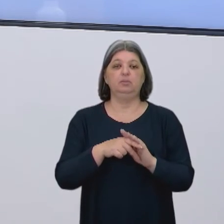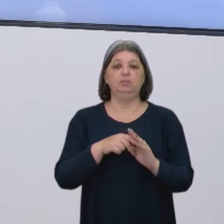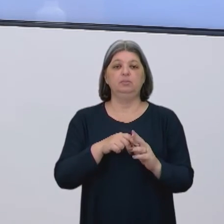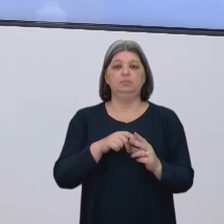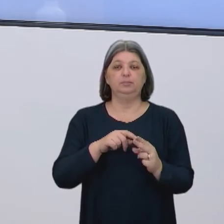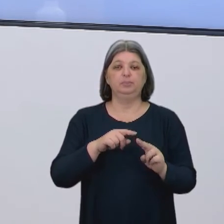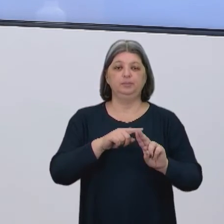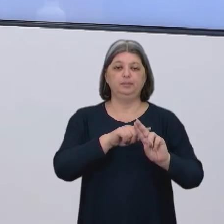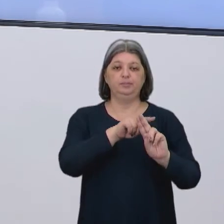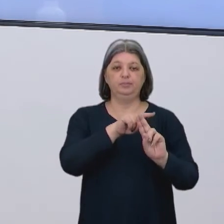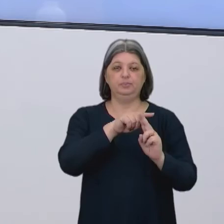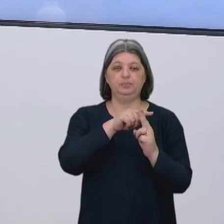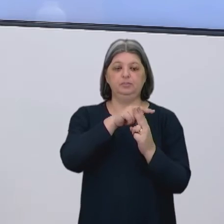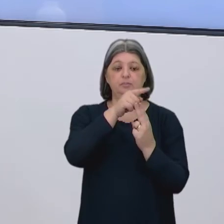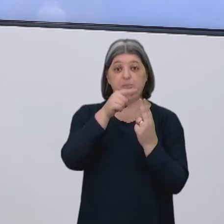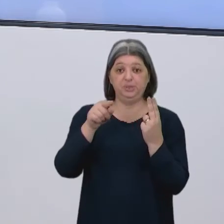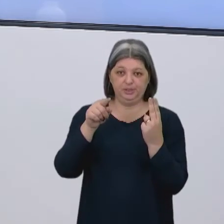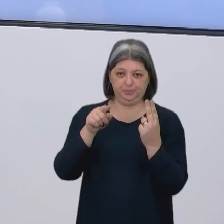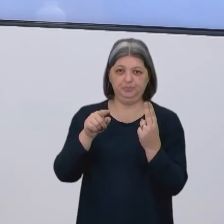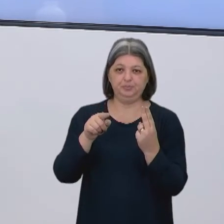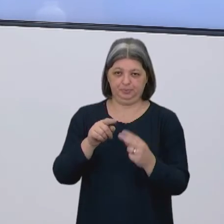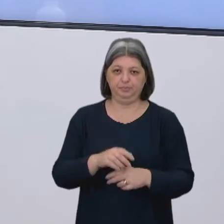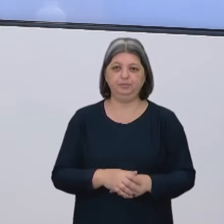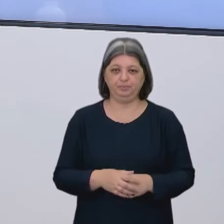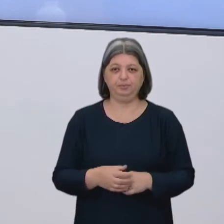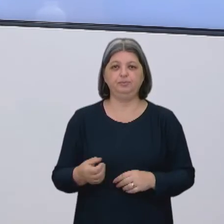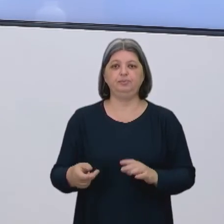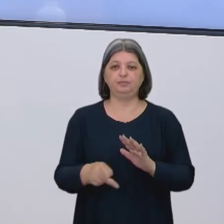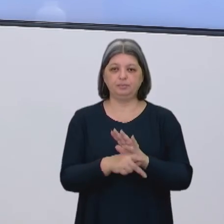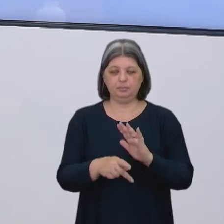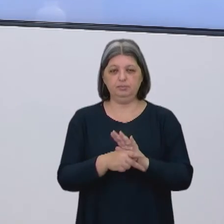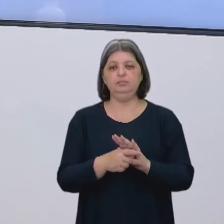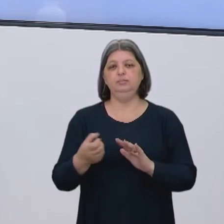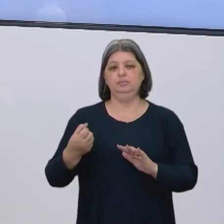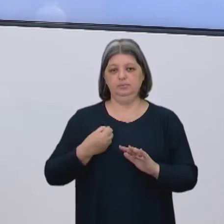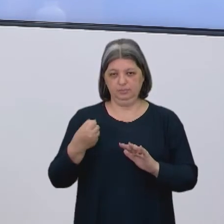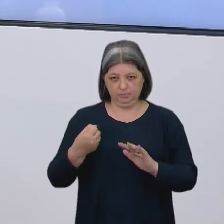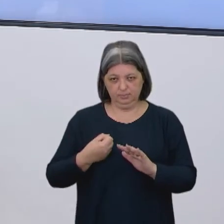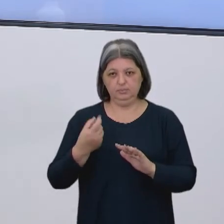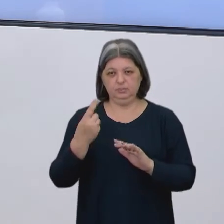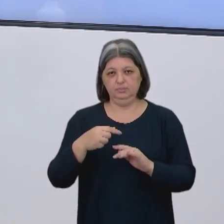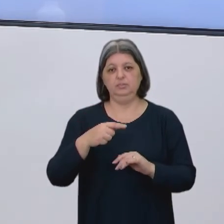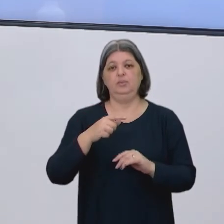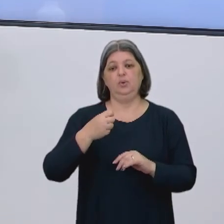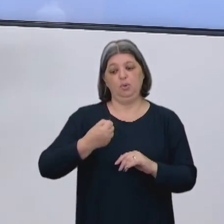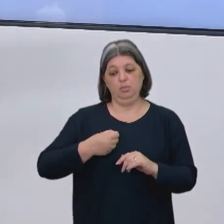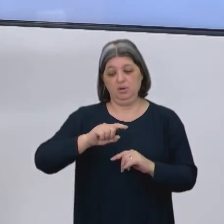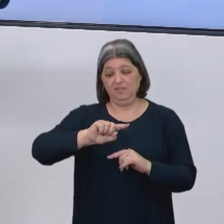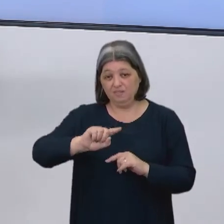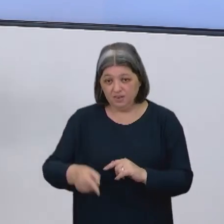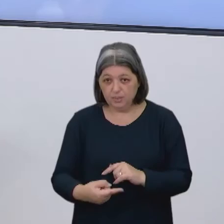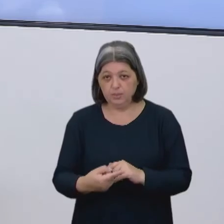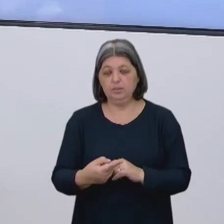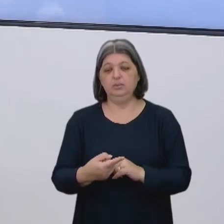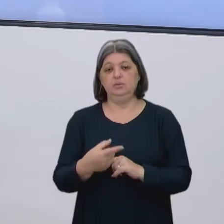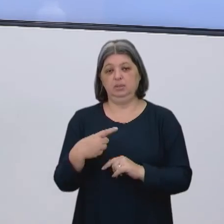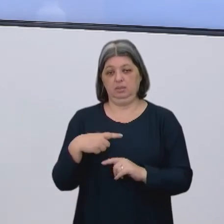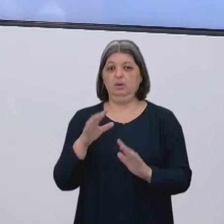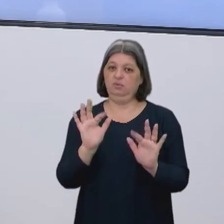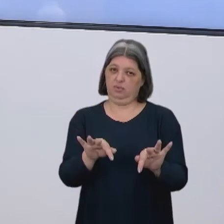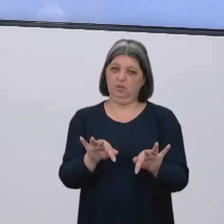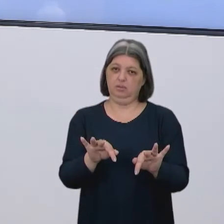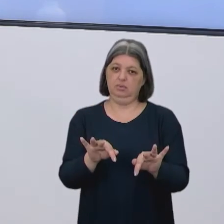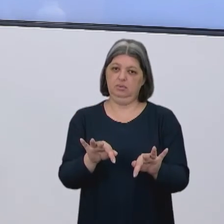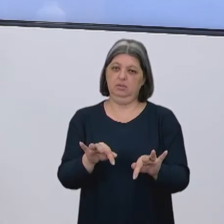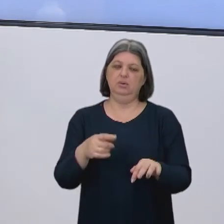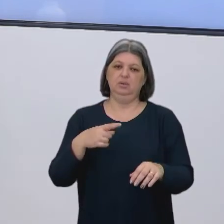bem bonitos, bem especiais, que são números matemáticos que realmente são números com vírgula, que são infinitos e não periódicos. Tem